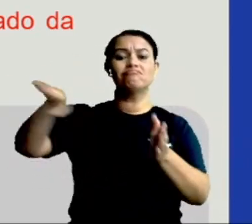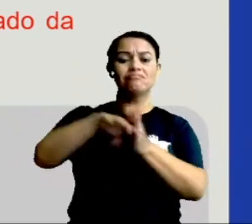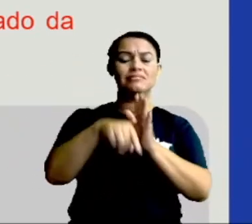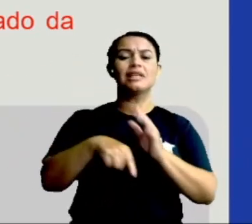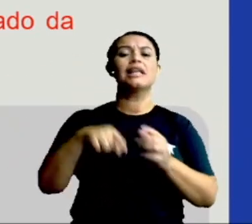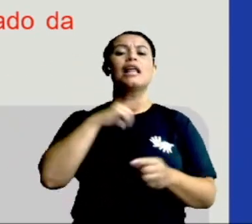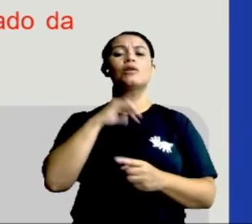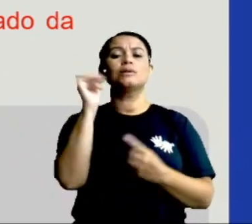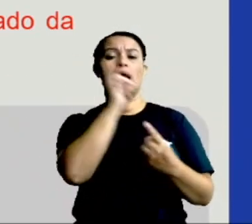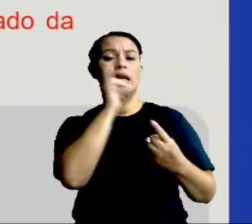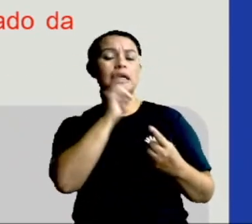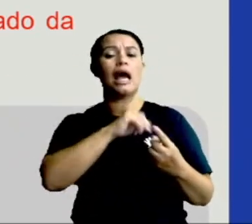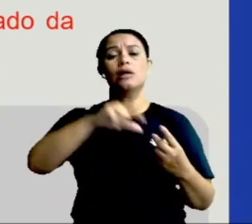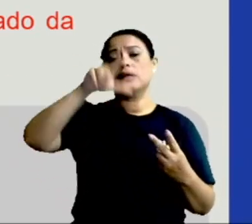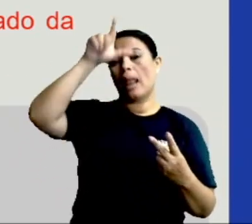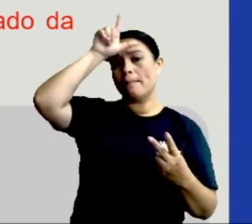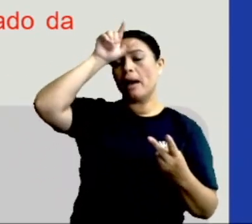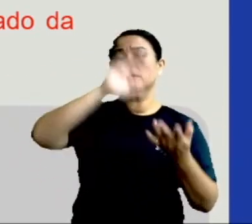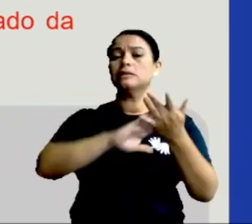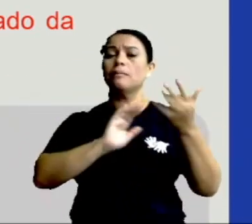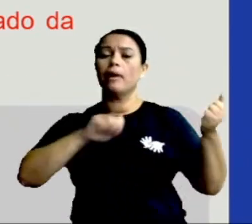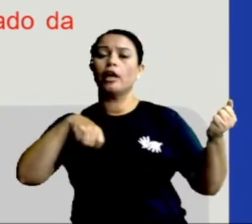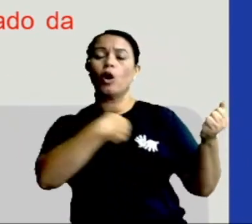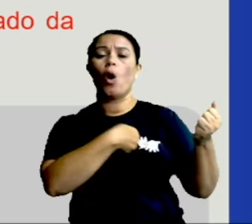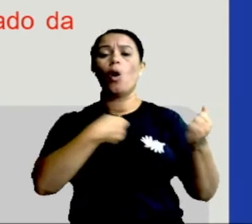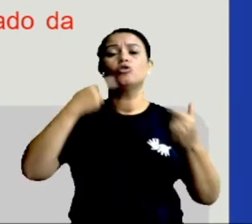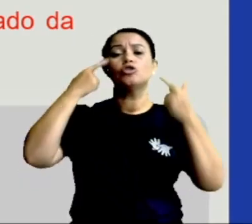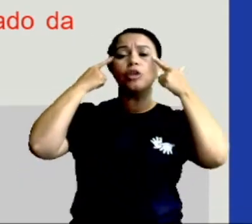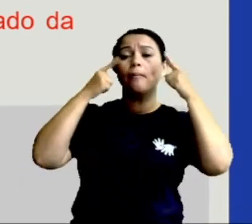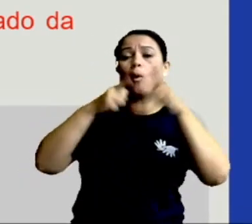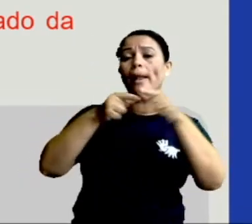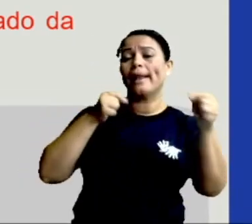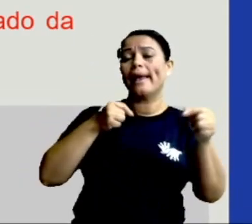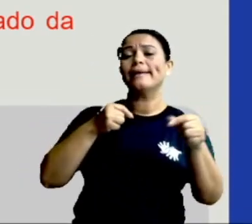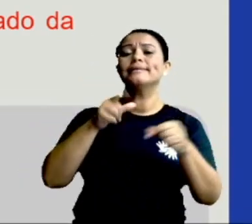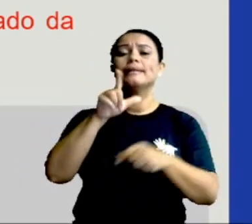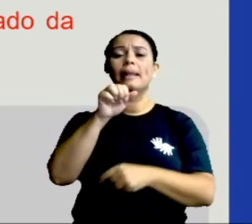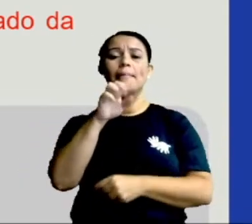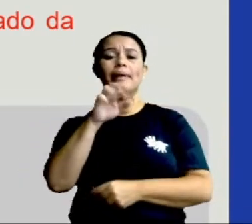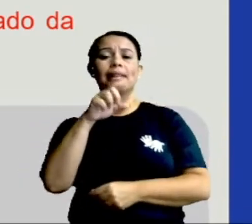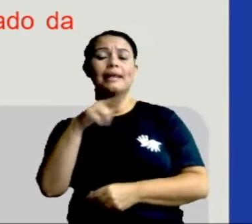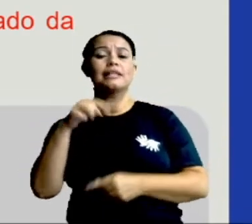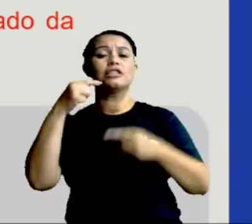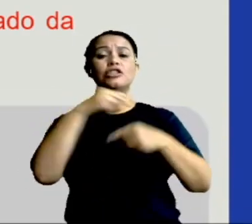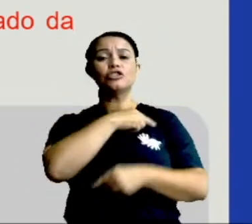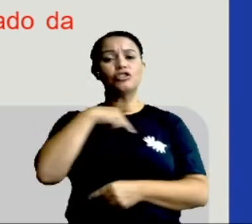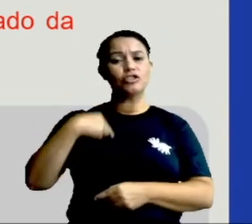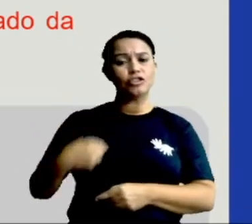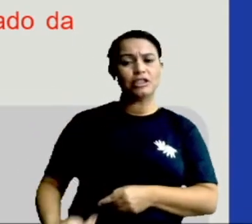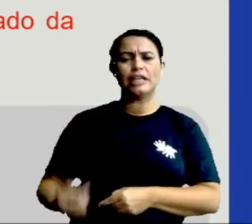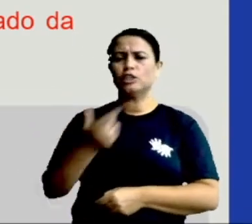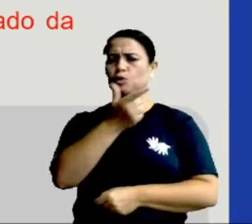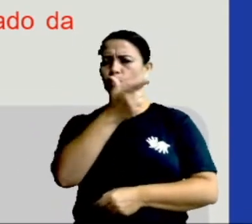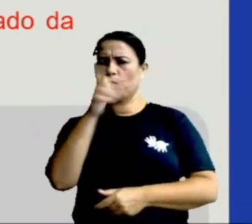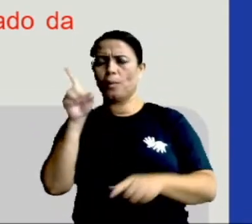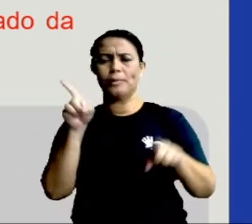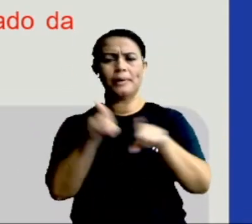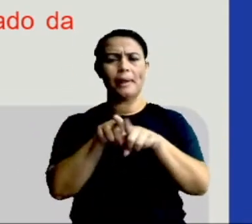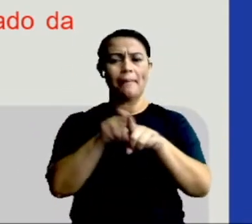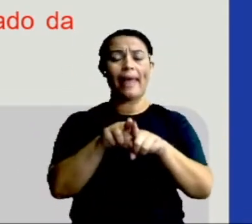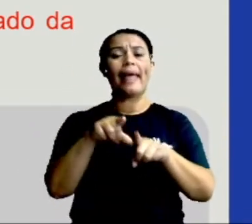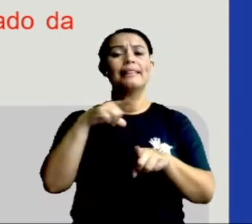italianos, alemães, espanhóis, japoneses, libaneses, chineses e entre outros.